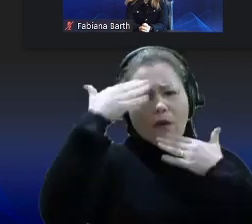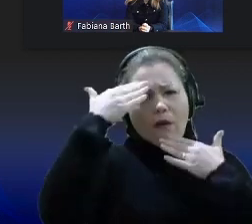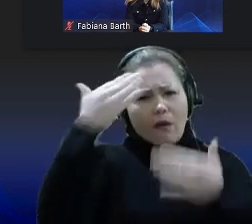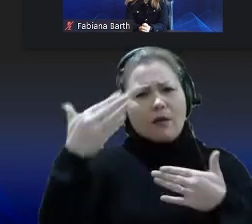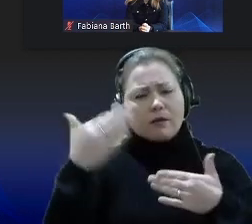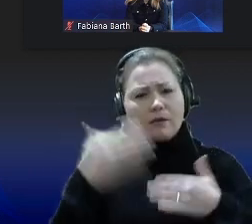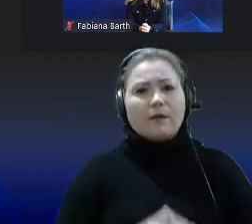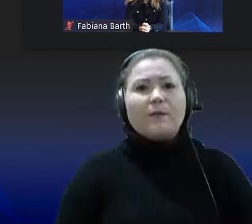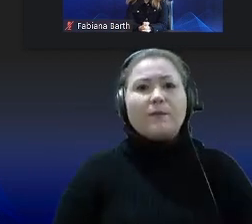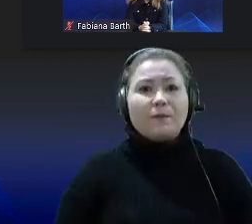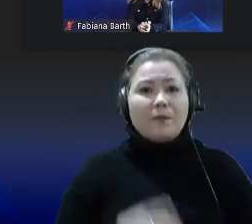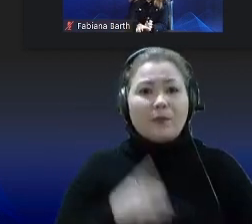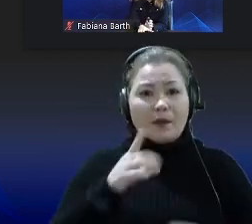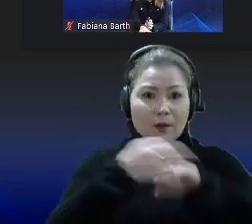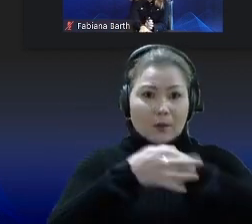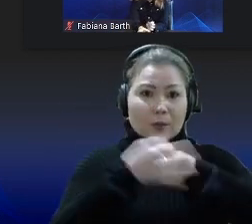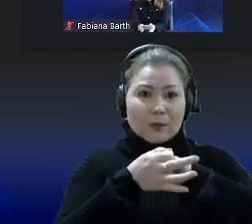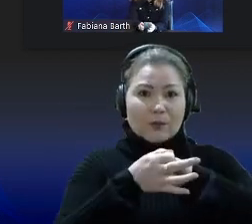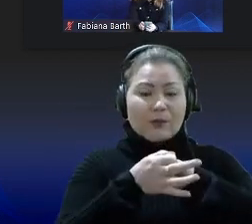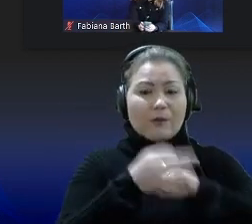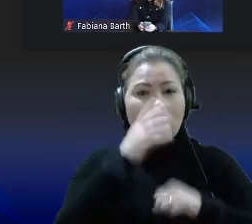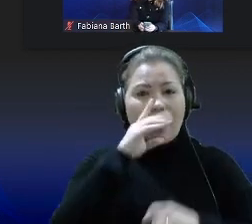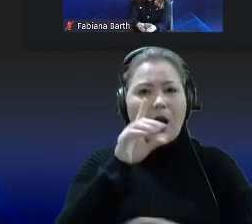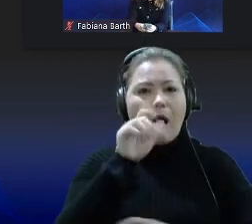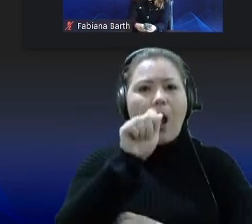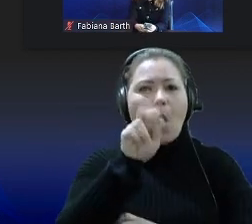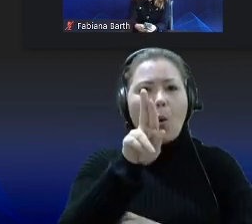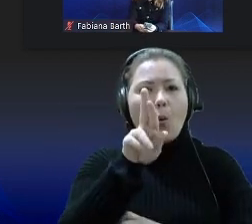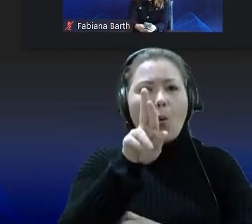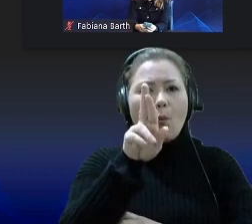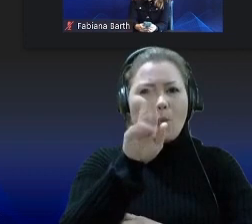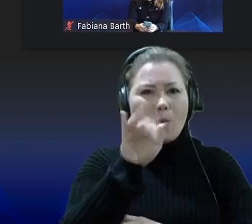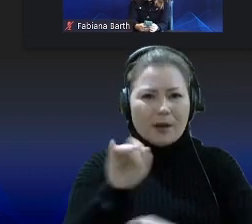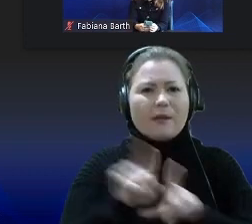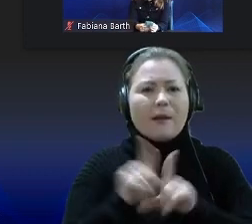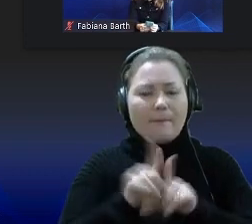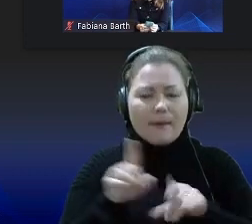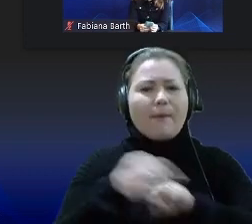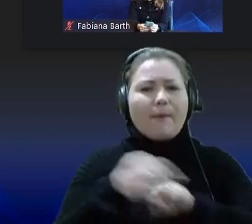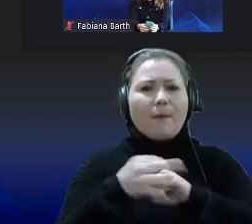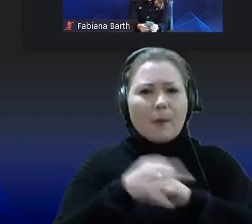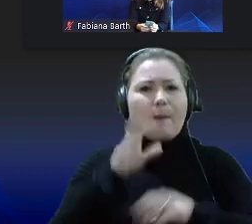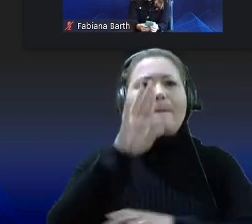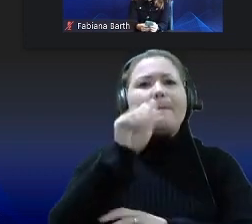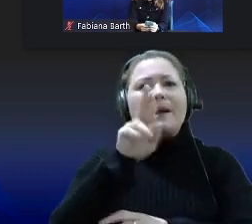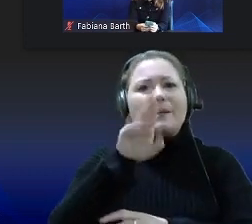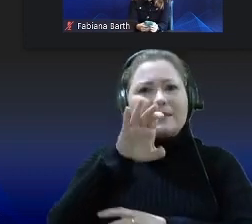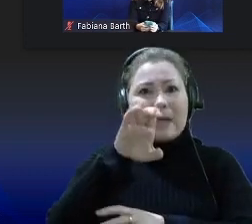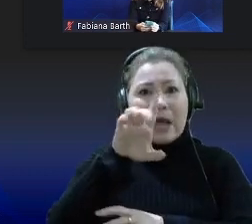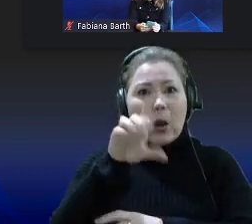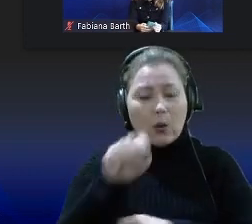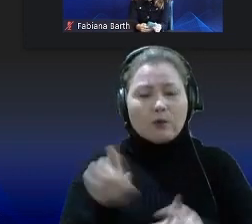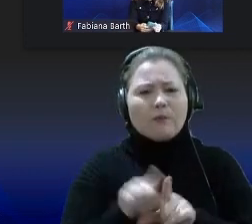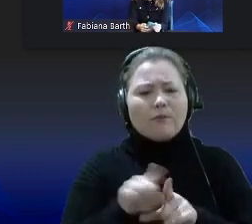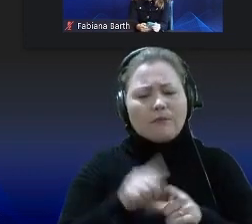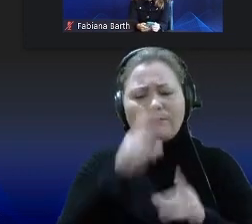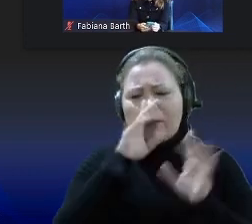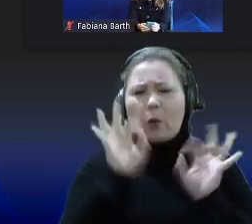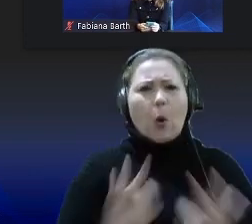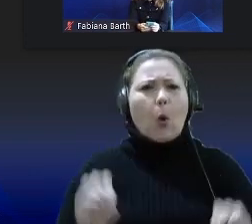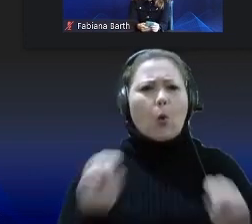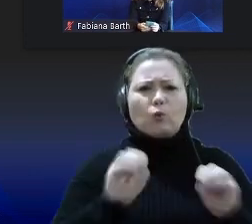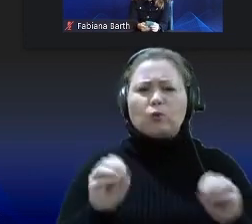agradecer ao doutor Auri Lopes Júnior, doutor Marcelo Bertolucci, pelo brilhantismo das